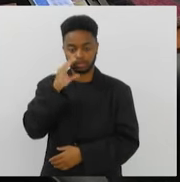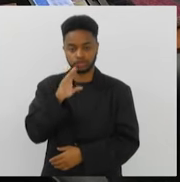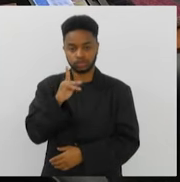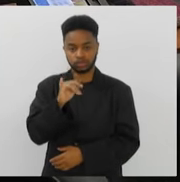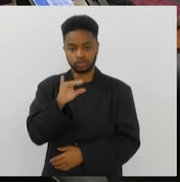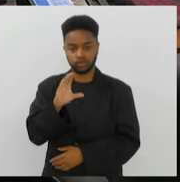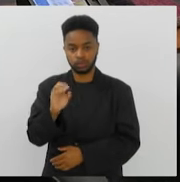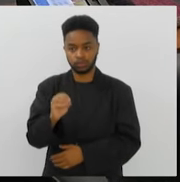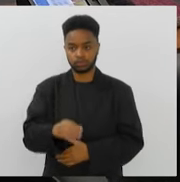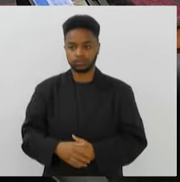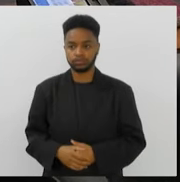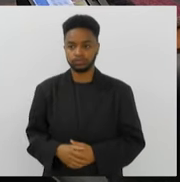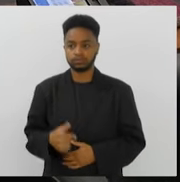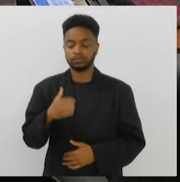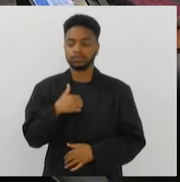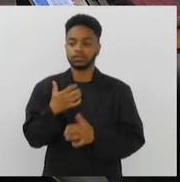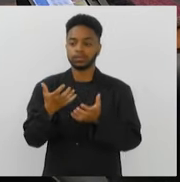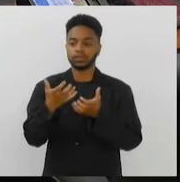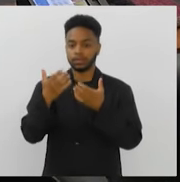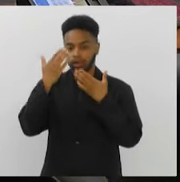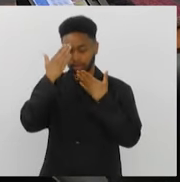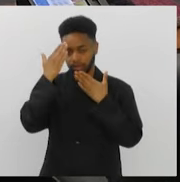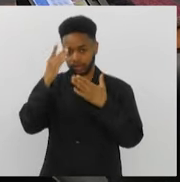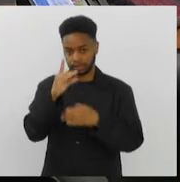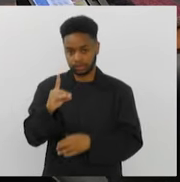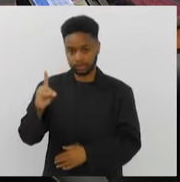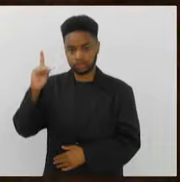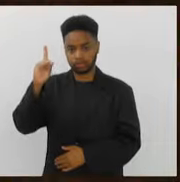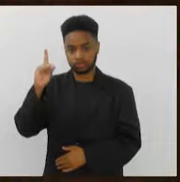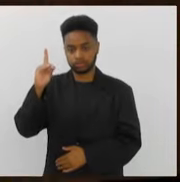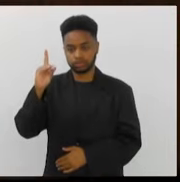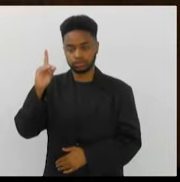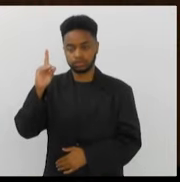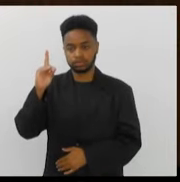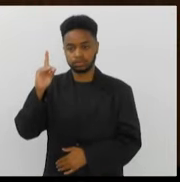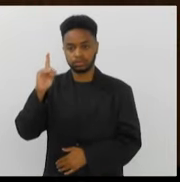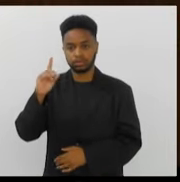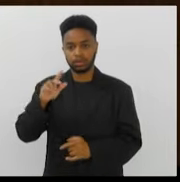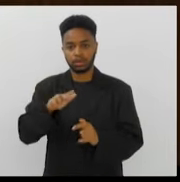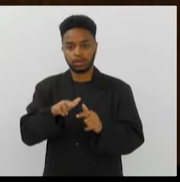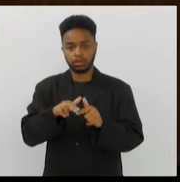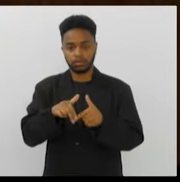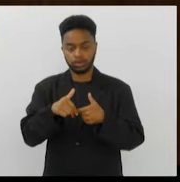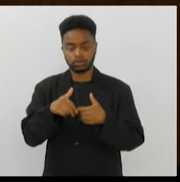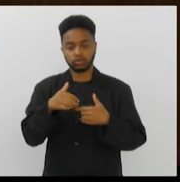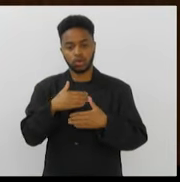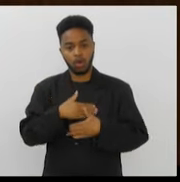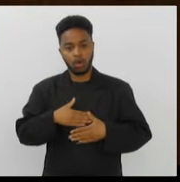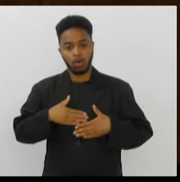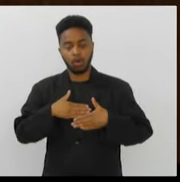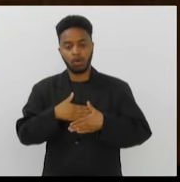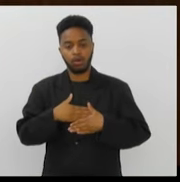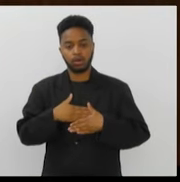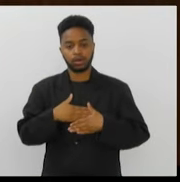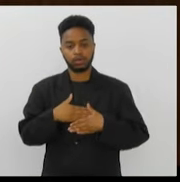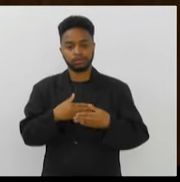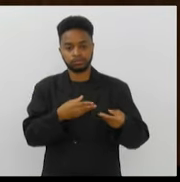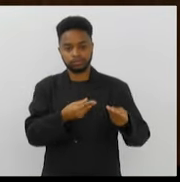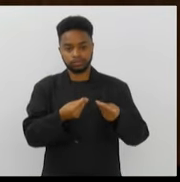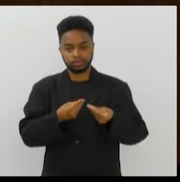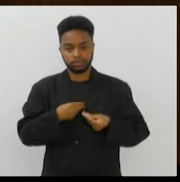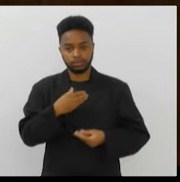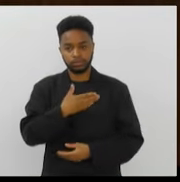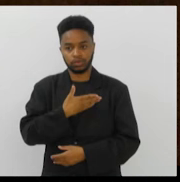com a palavra. Eu queria, antes de mais nada, agradecer a Deus por essa honraria dada pelo meu colega Tiago